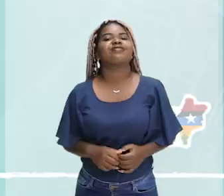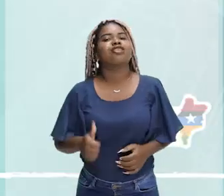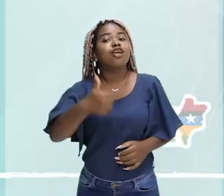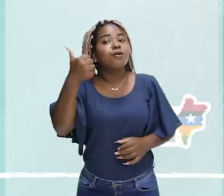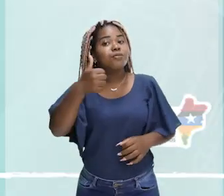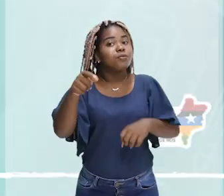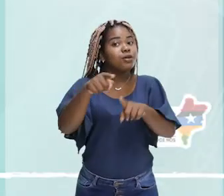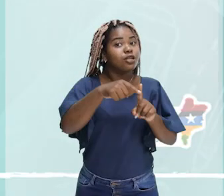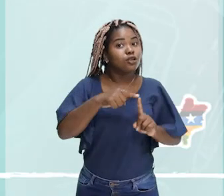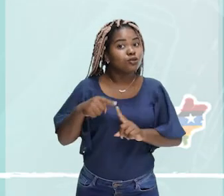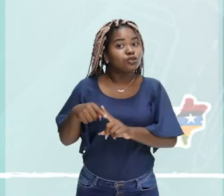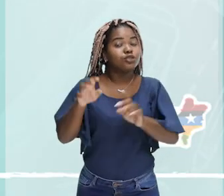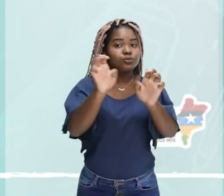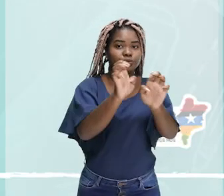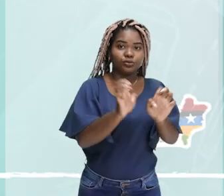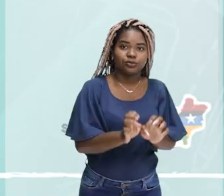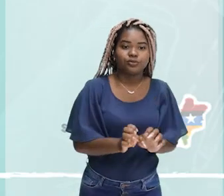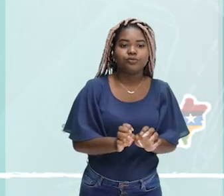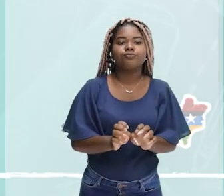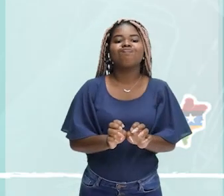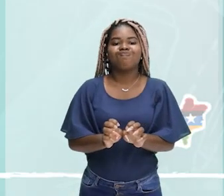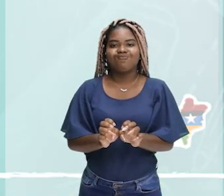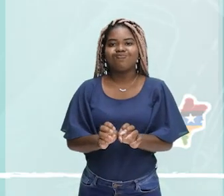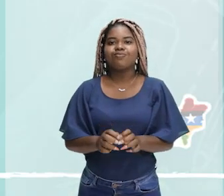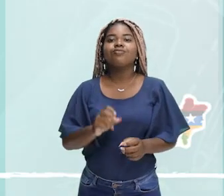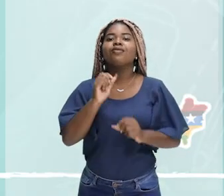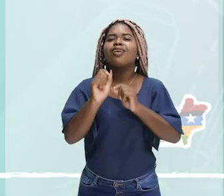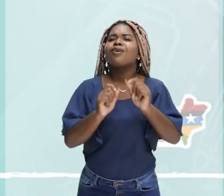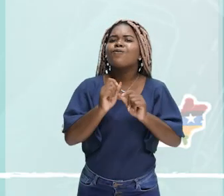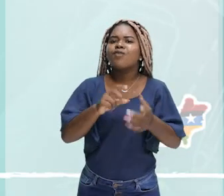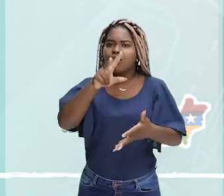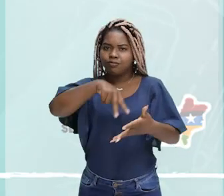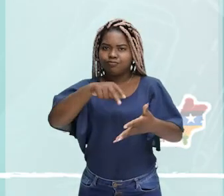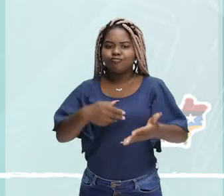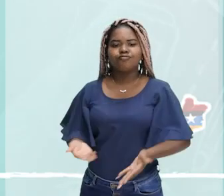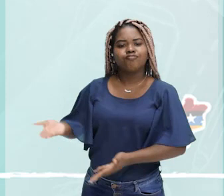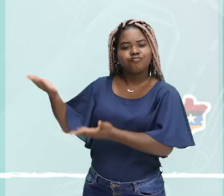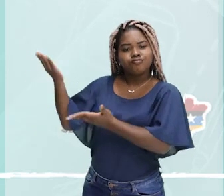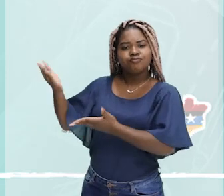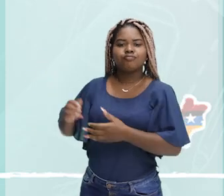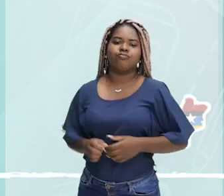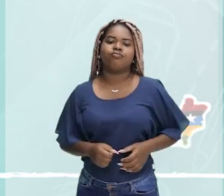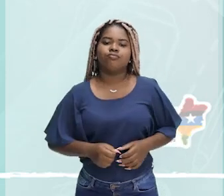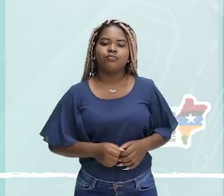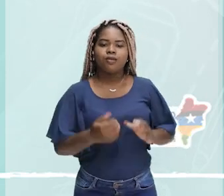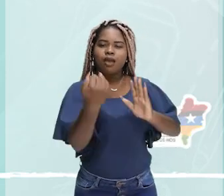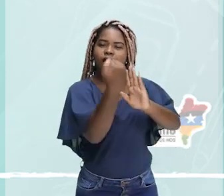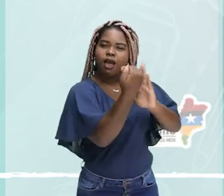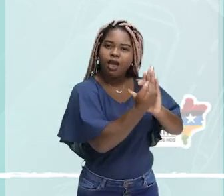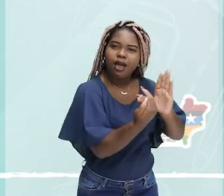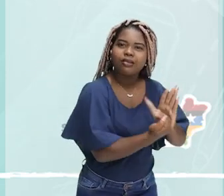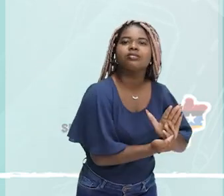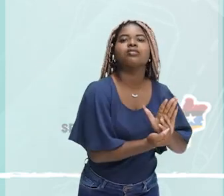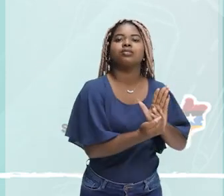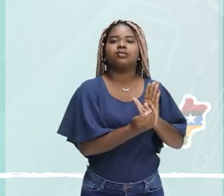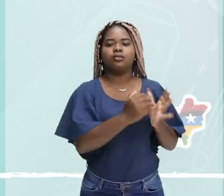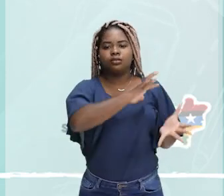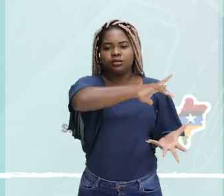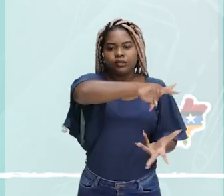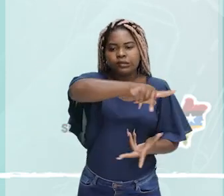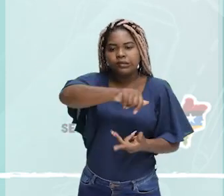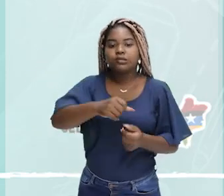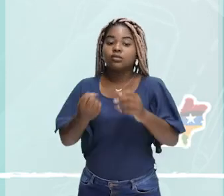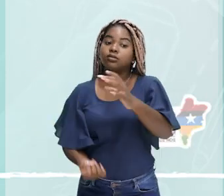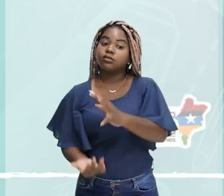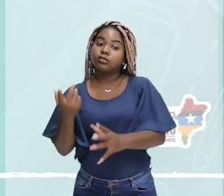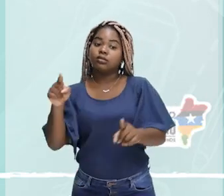só sintetizar, então, estrutura geológica, né? É a classificação da litosfera terrestre, conforme suas diferentes origens e